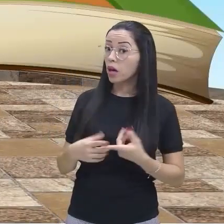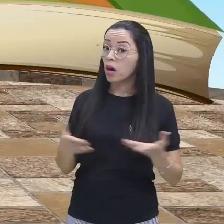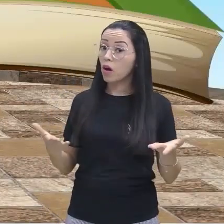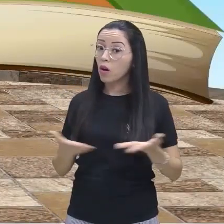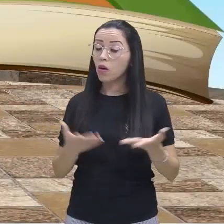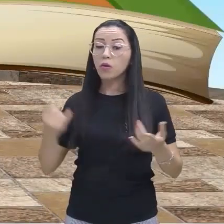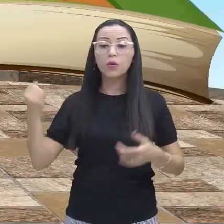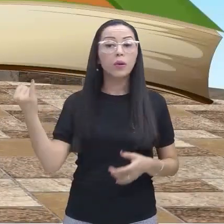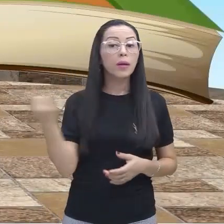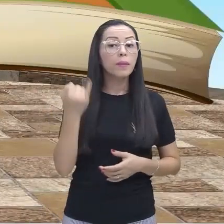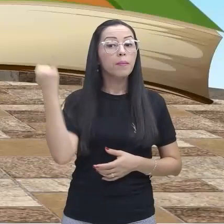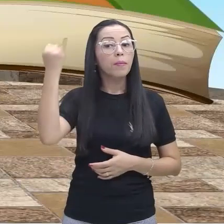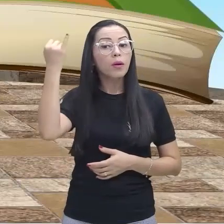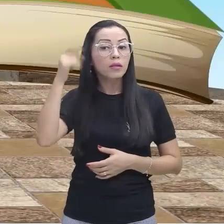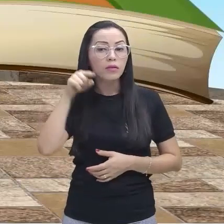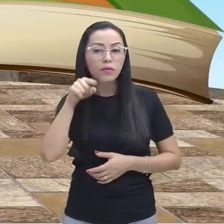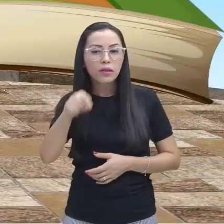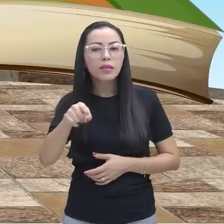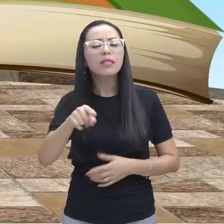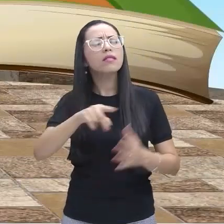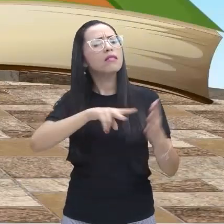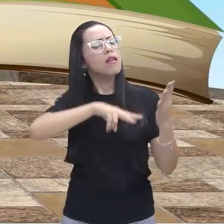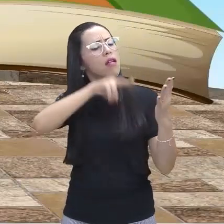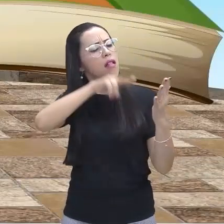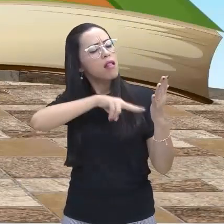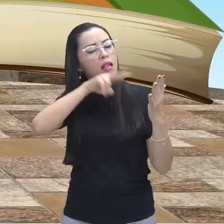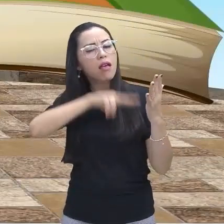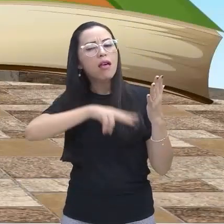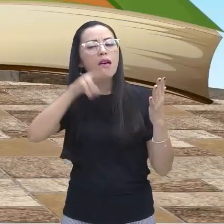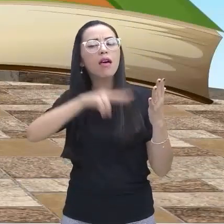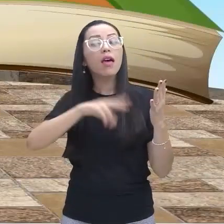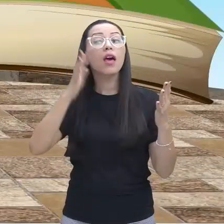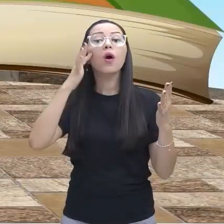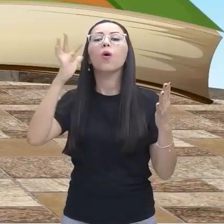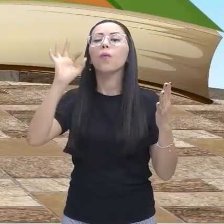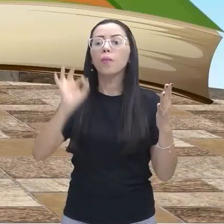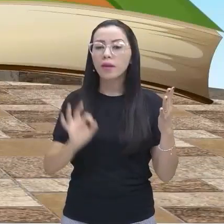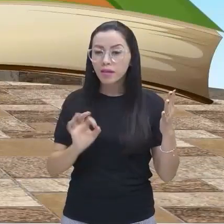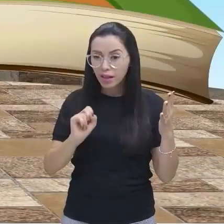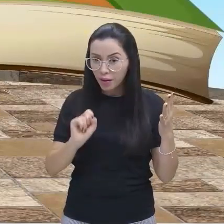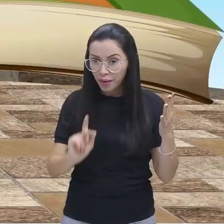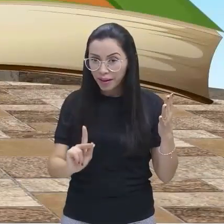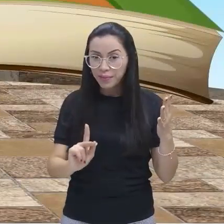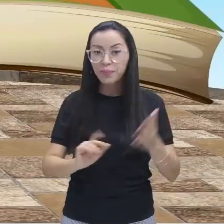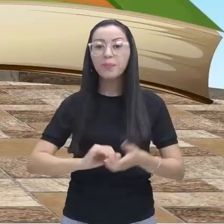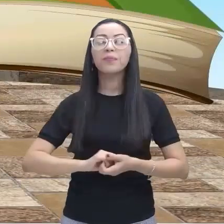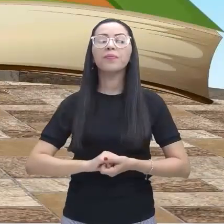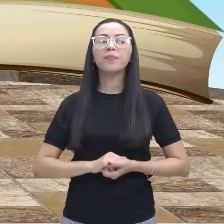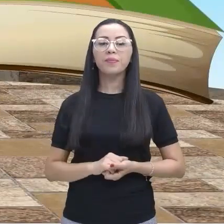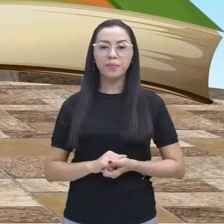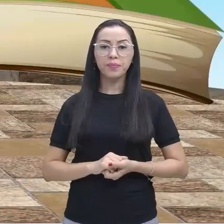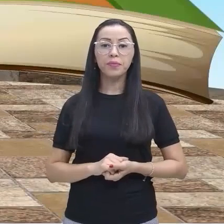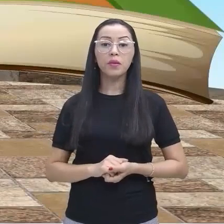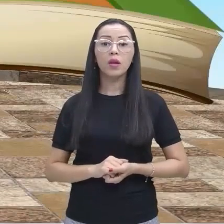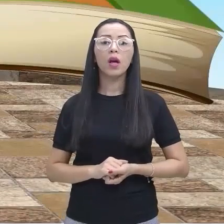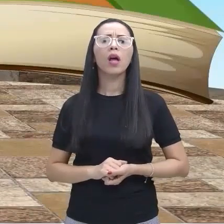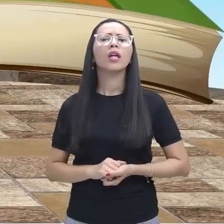você compreender a leitura da história e a história, tá legal? Então vamos ler comigo.